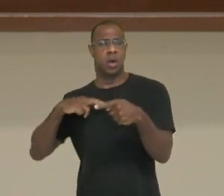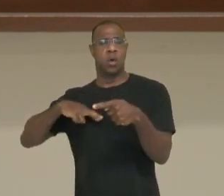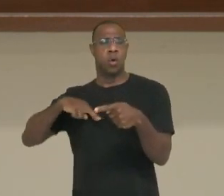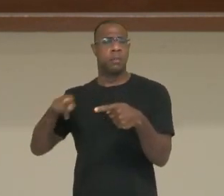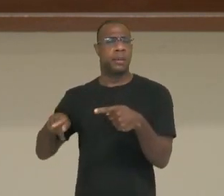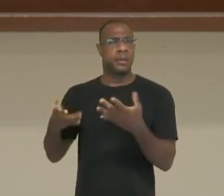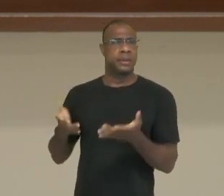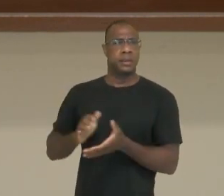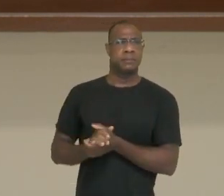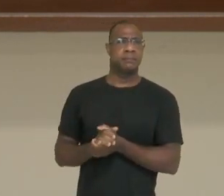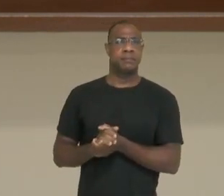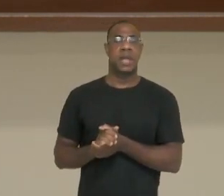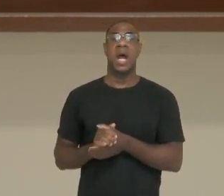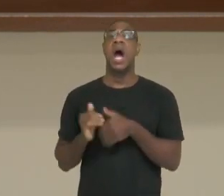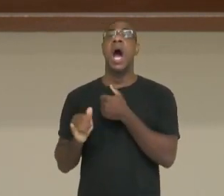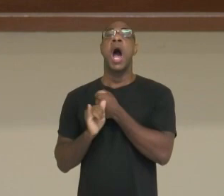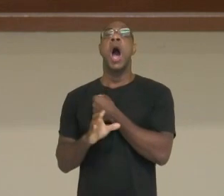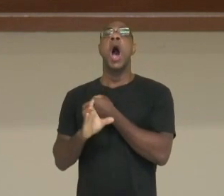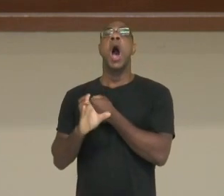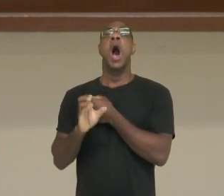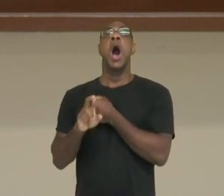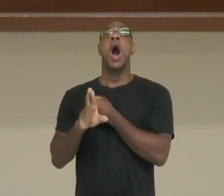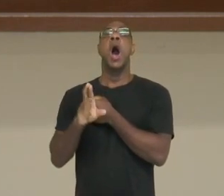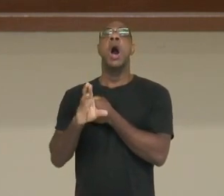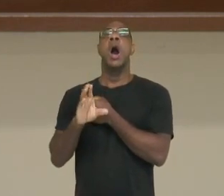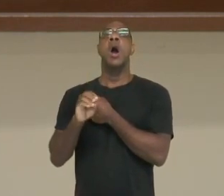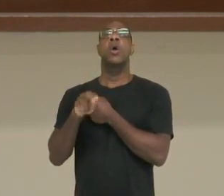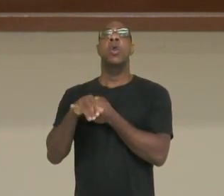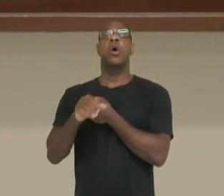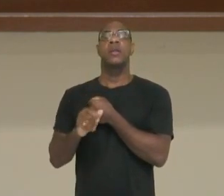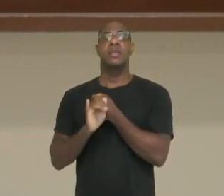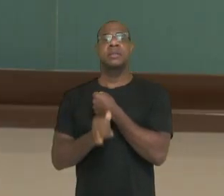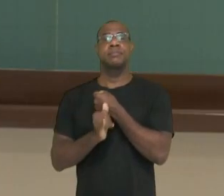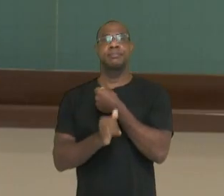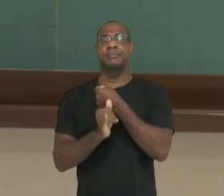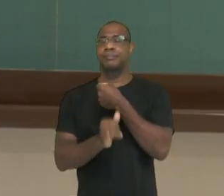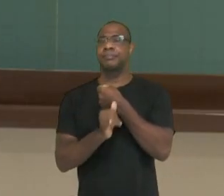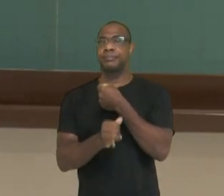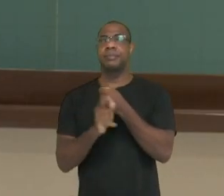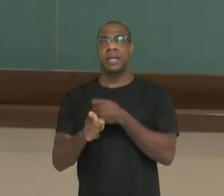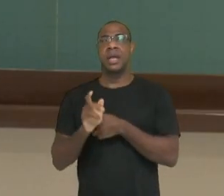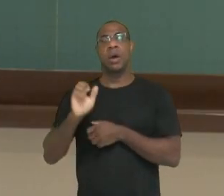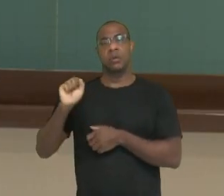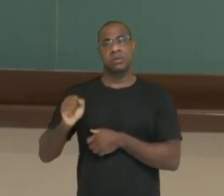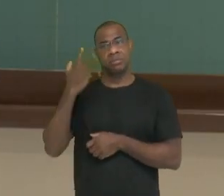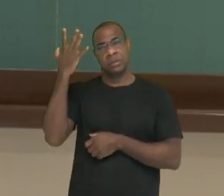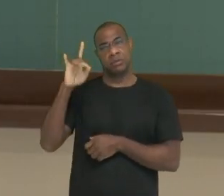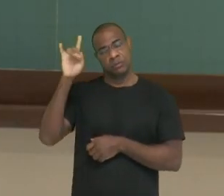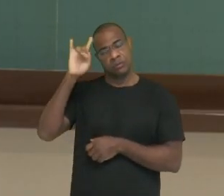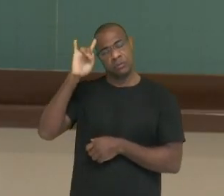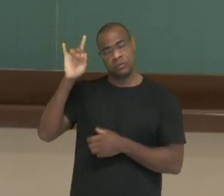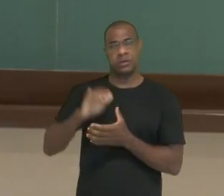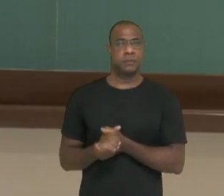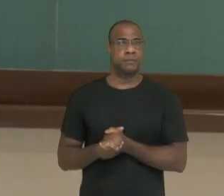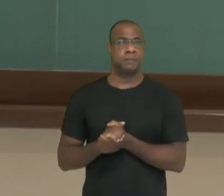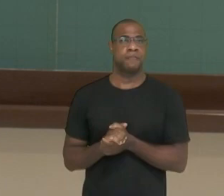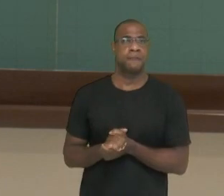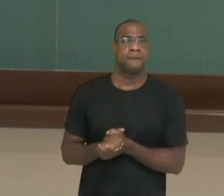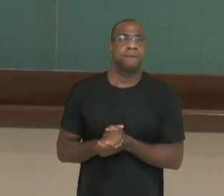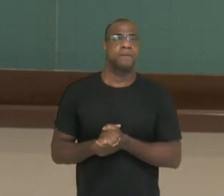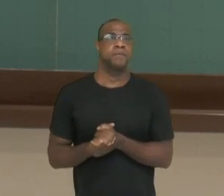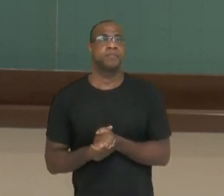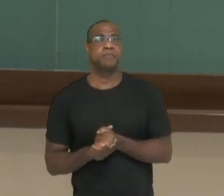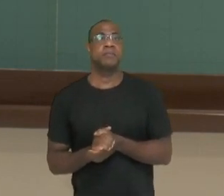relação à crônica, a crônica narra um fato cotidiano, enquanto o conto, não. Então, a narrativa é